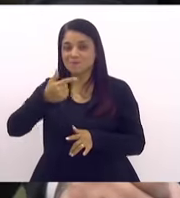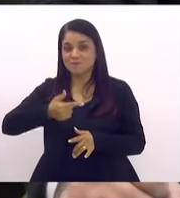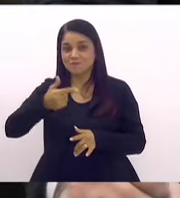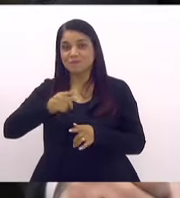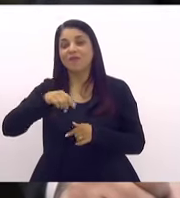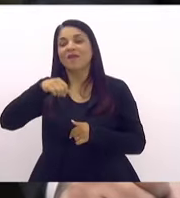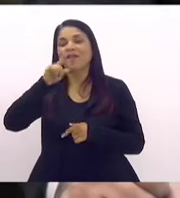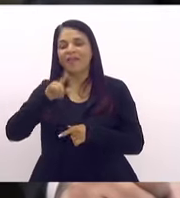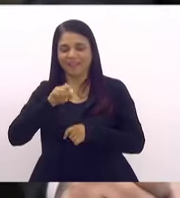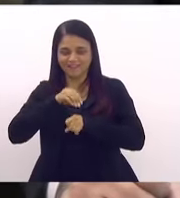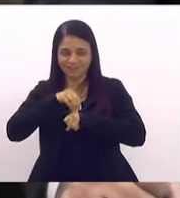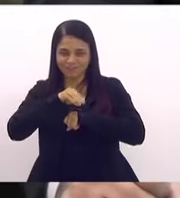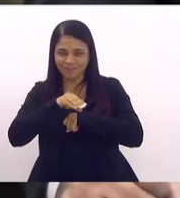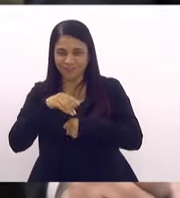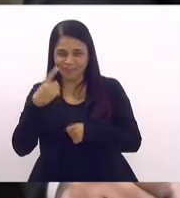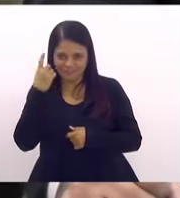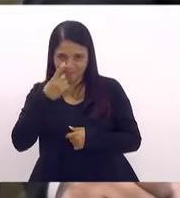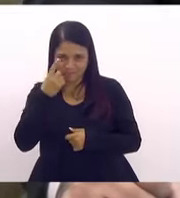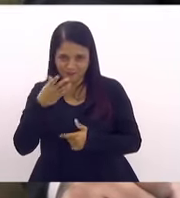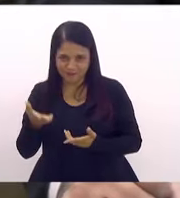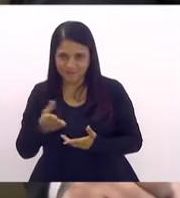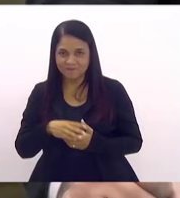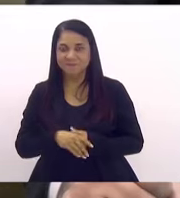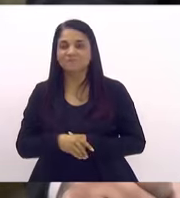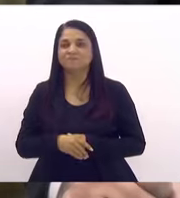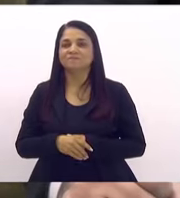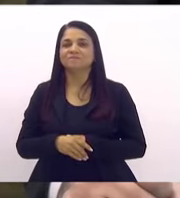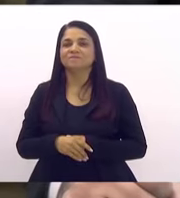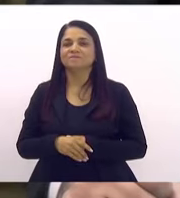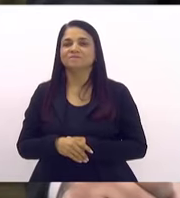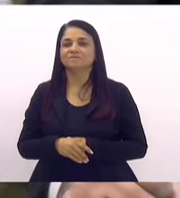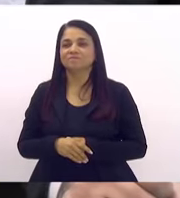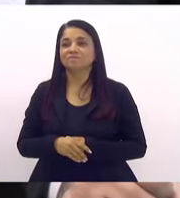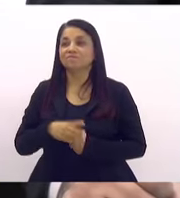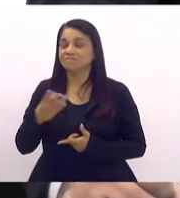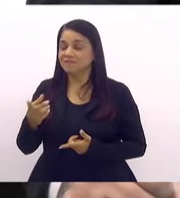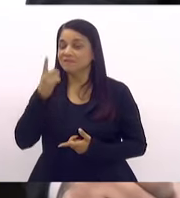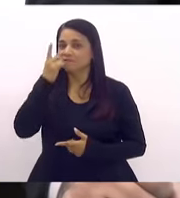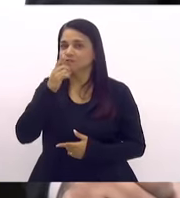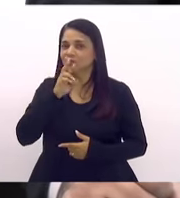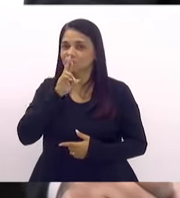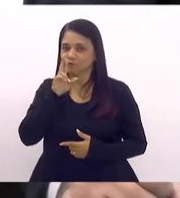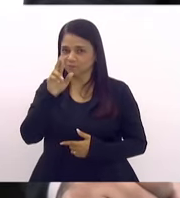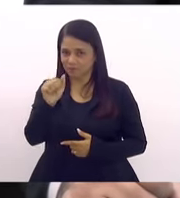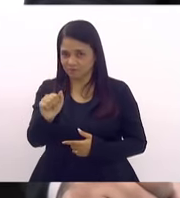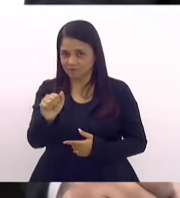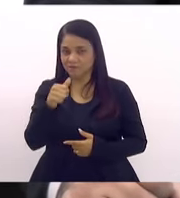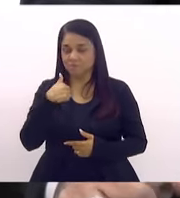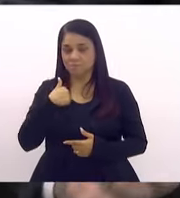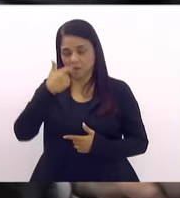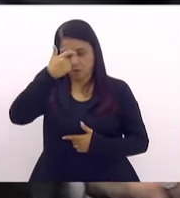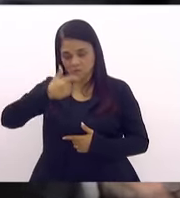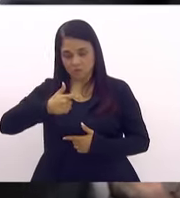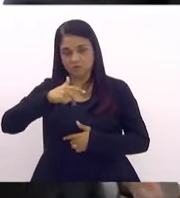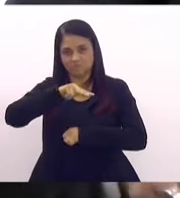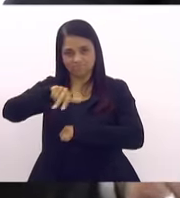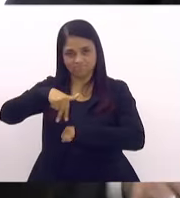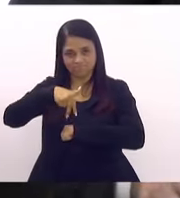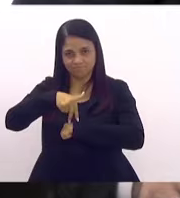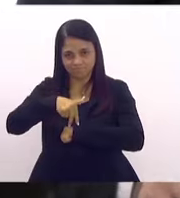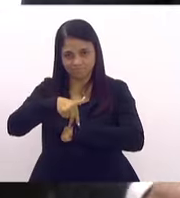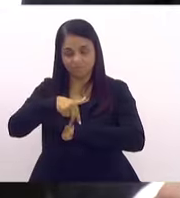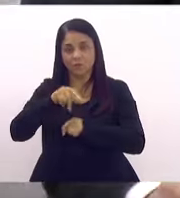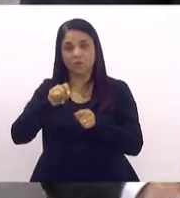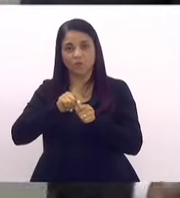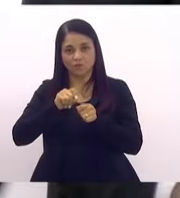Então... Então, deputado Rodrigo Amorim, a minha posição em relação ao que